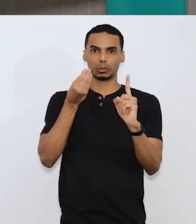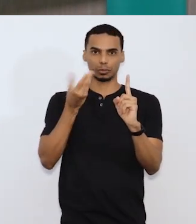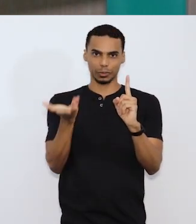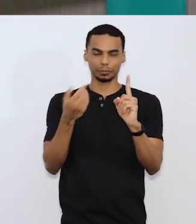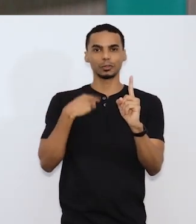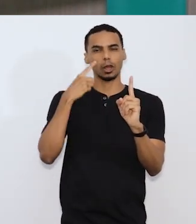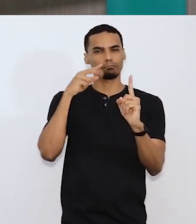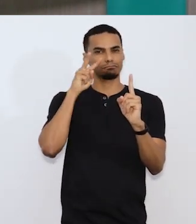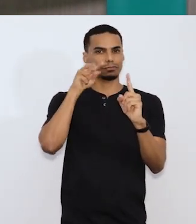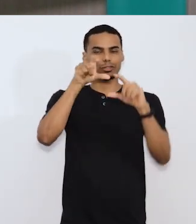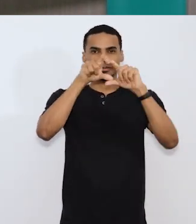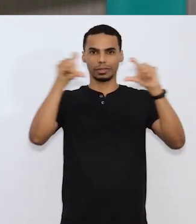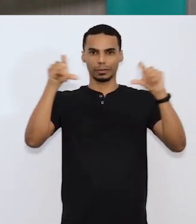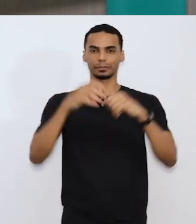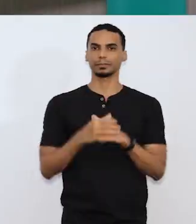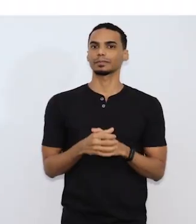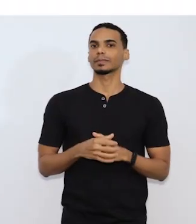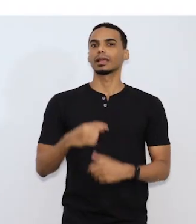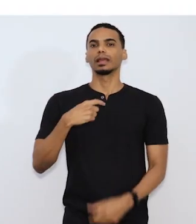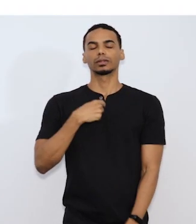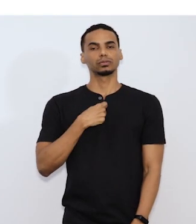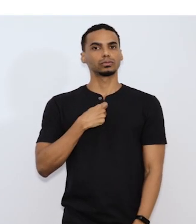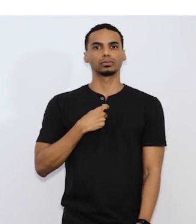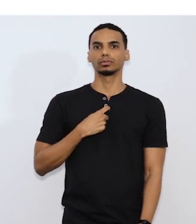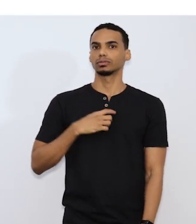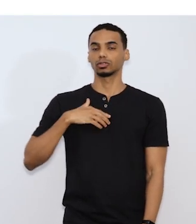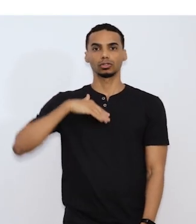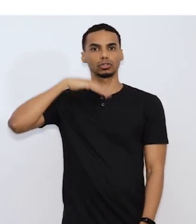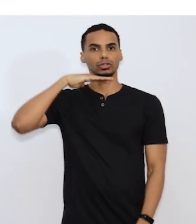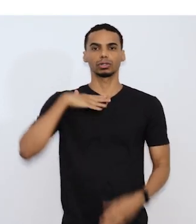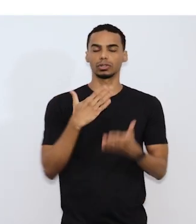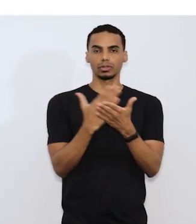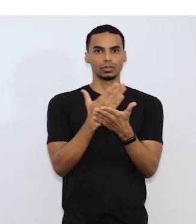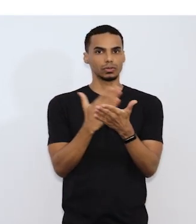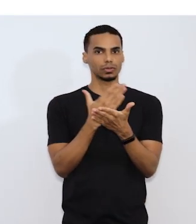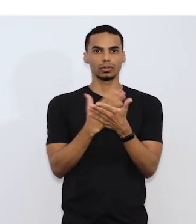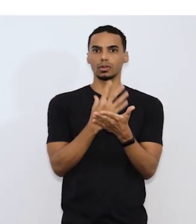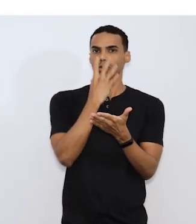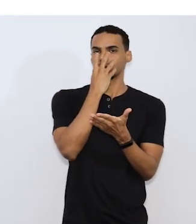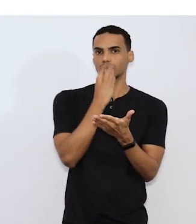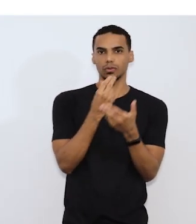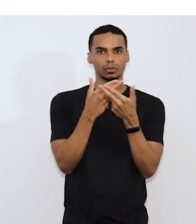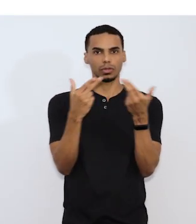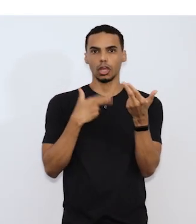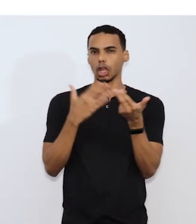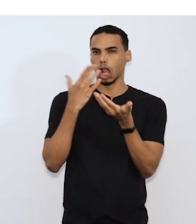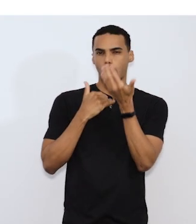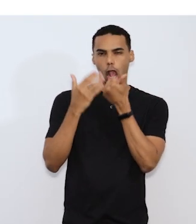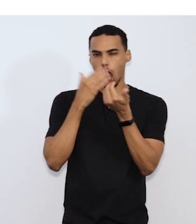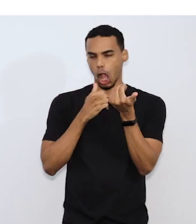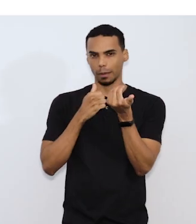essa tirinha da Mafalda, o que ela traz pra gente. Estou cheia desses livros com lobos e ogros que comem